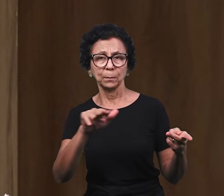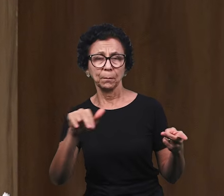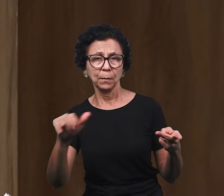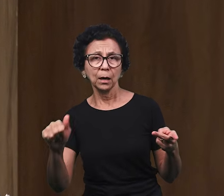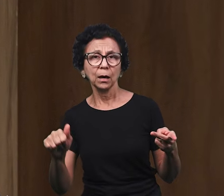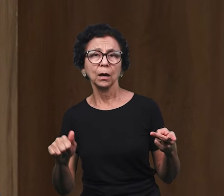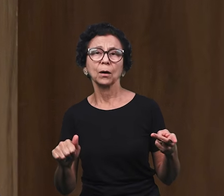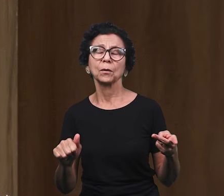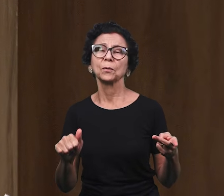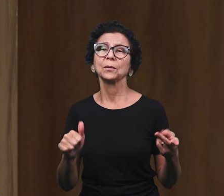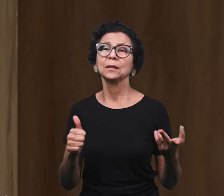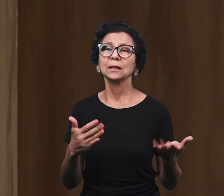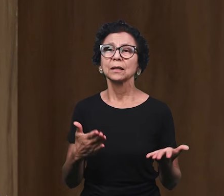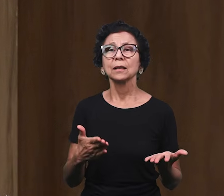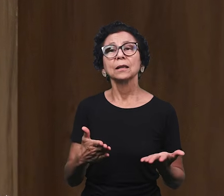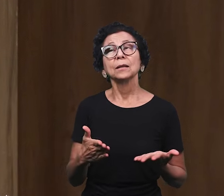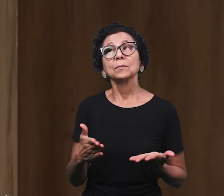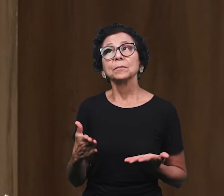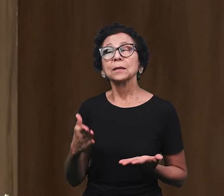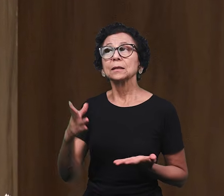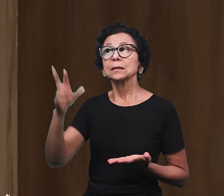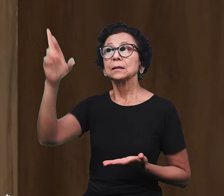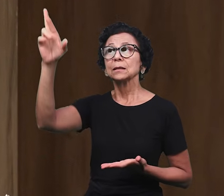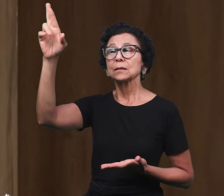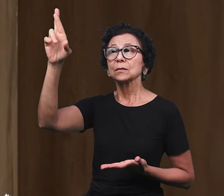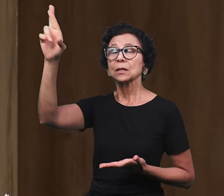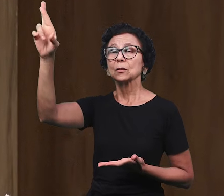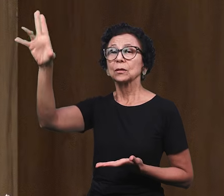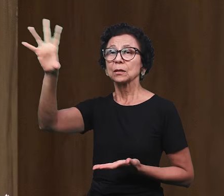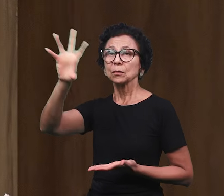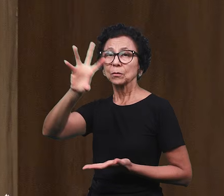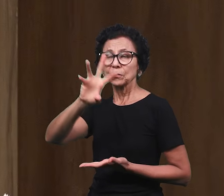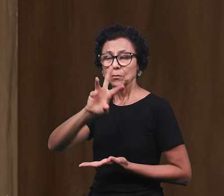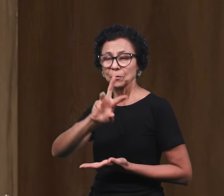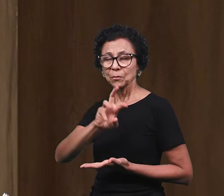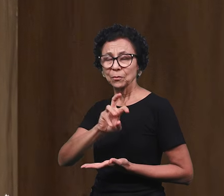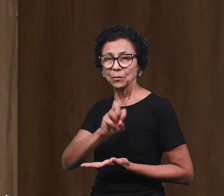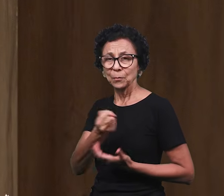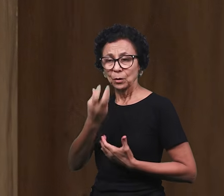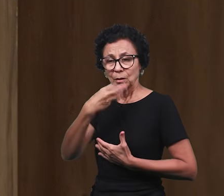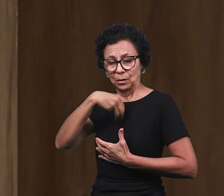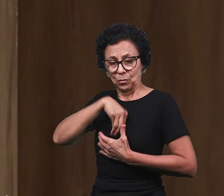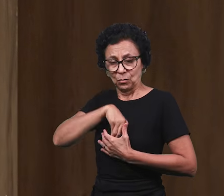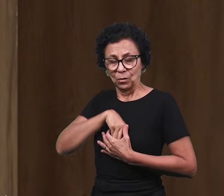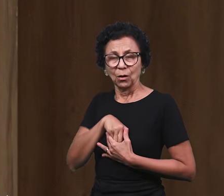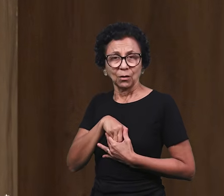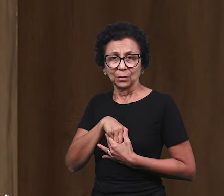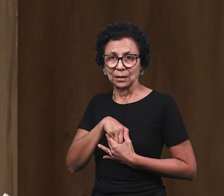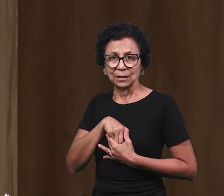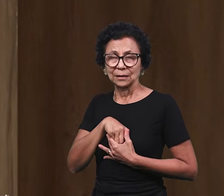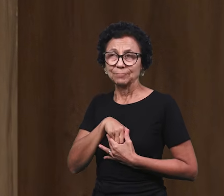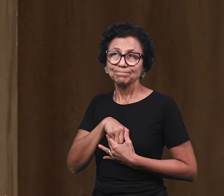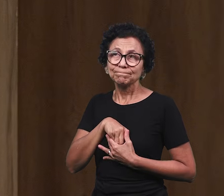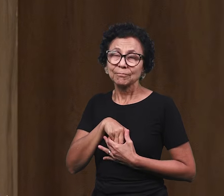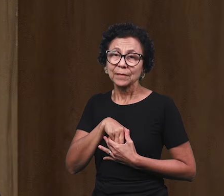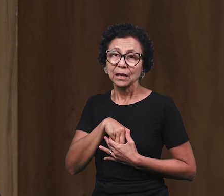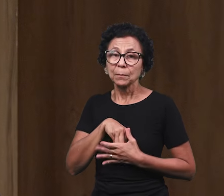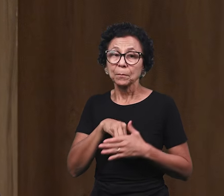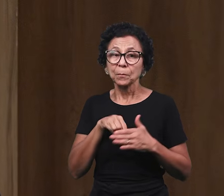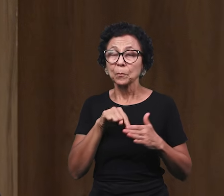é gerado em nós pelo Espírito Santo. É diferente. É o amor ágape. É o amor